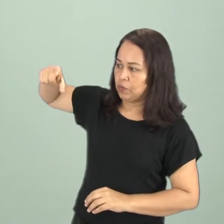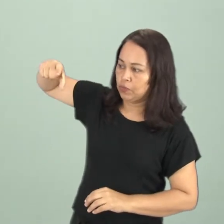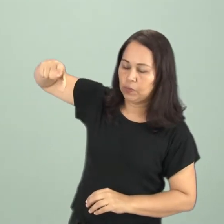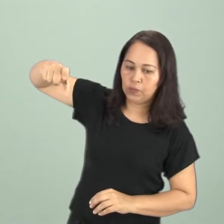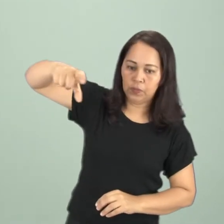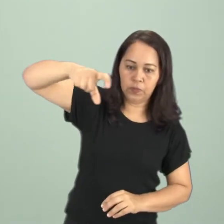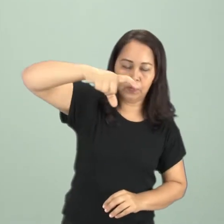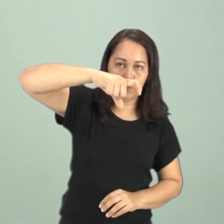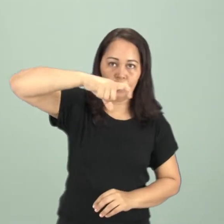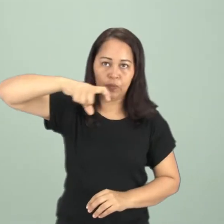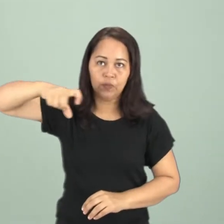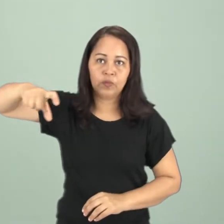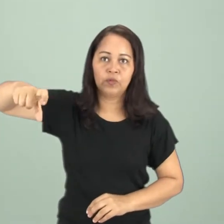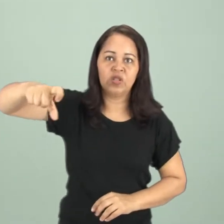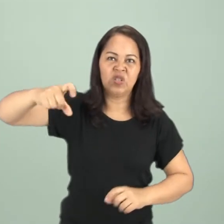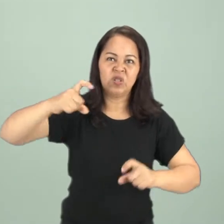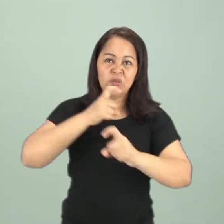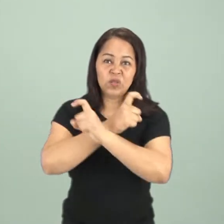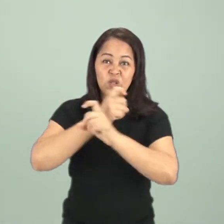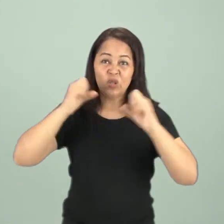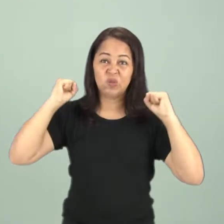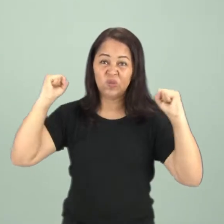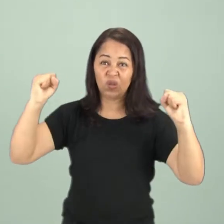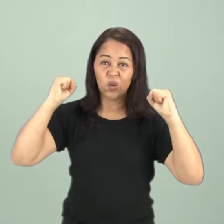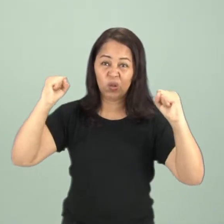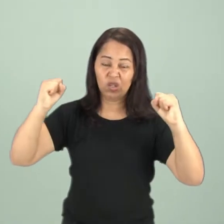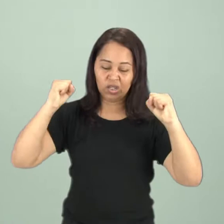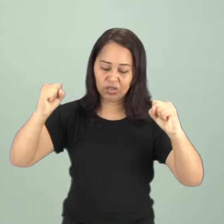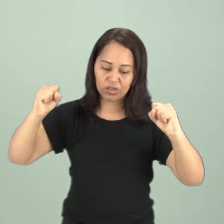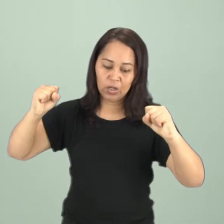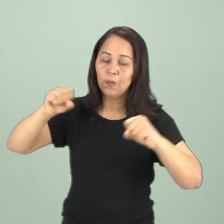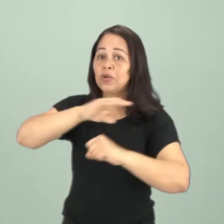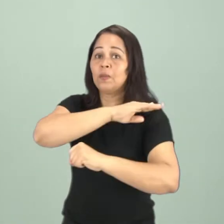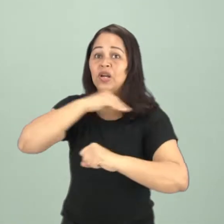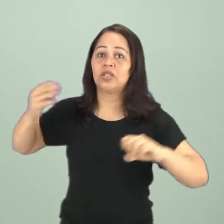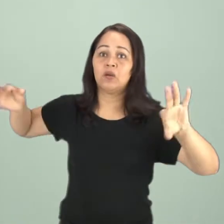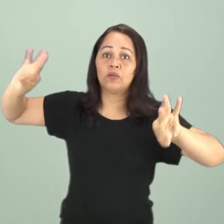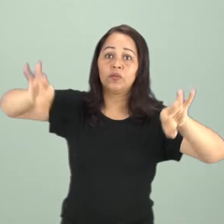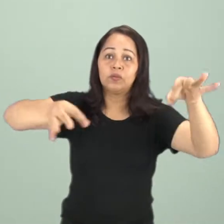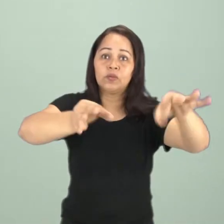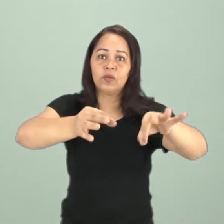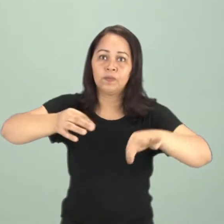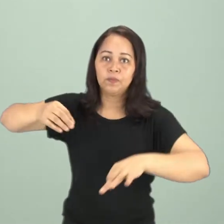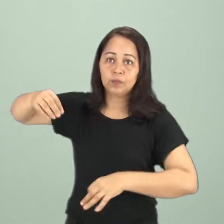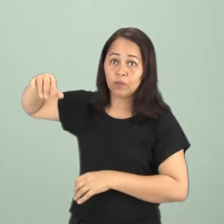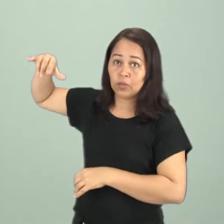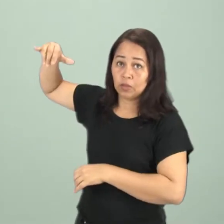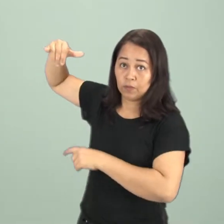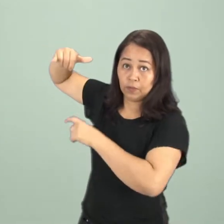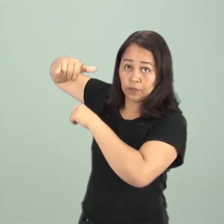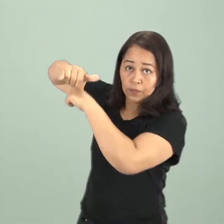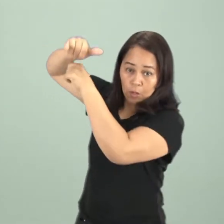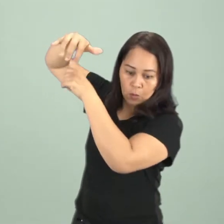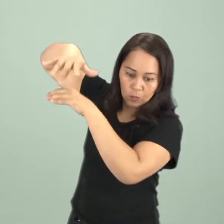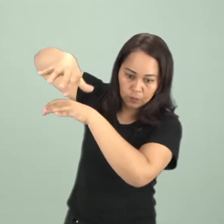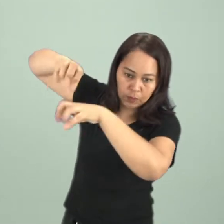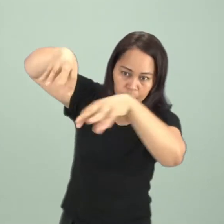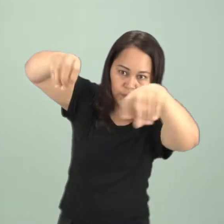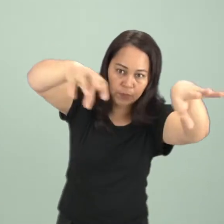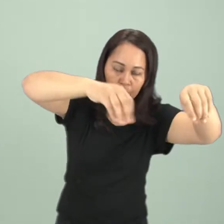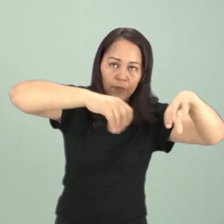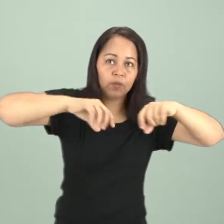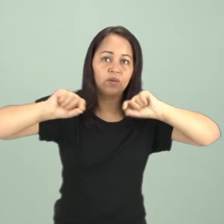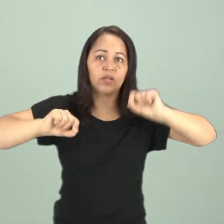um inseticida muito forte, para que acabassem com essa infestação de pernilongos. Mas essa ação não foi planejada. E o